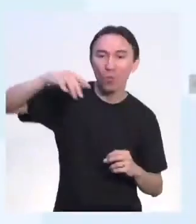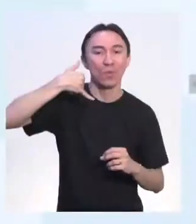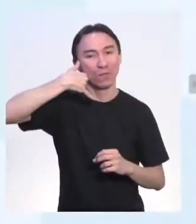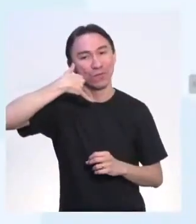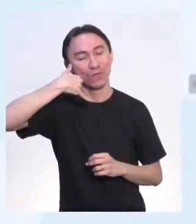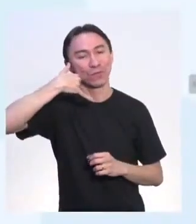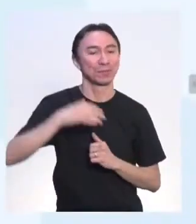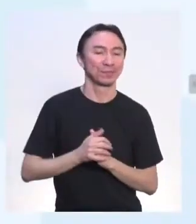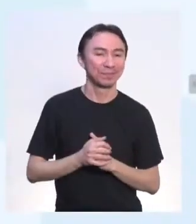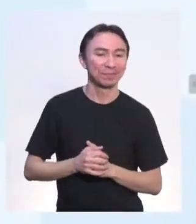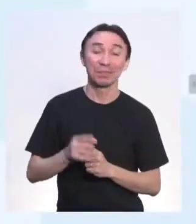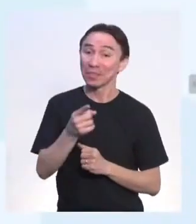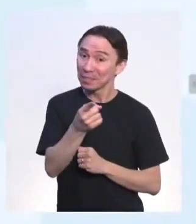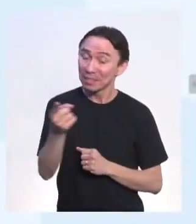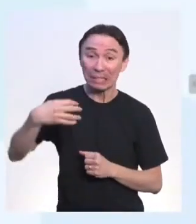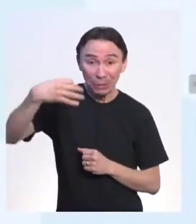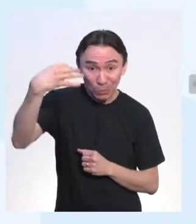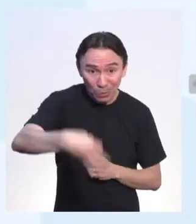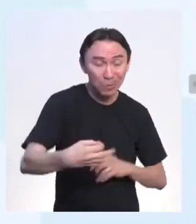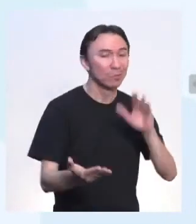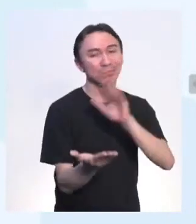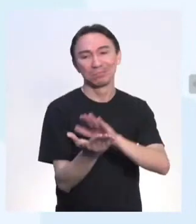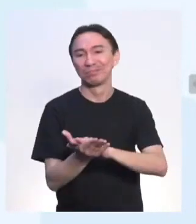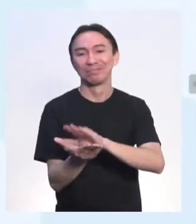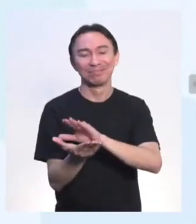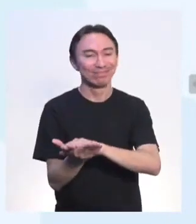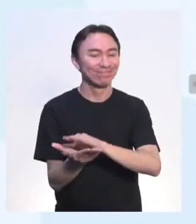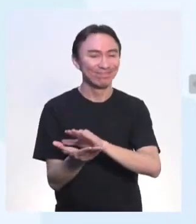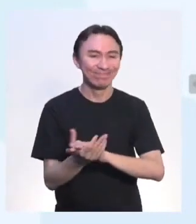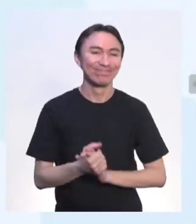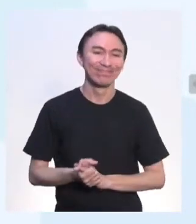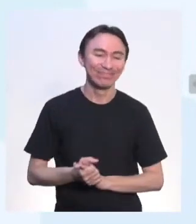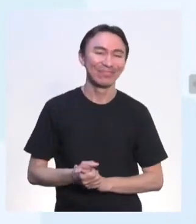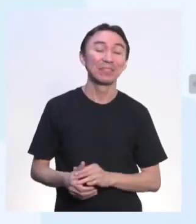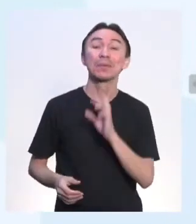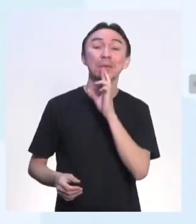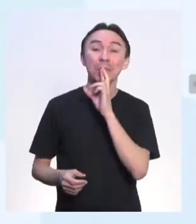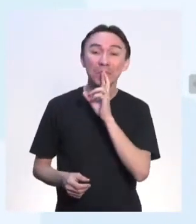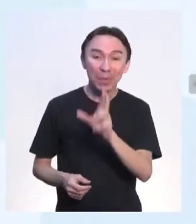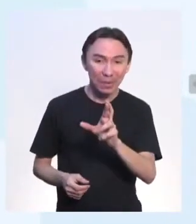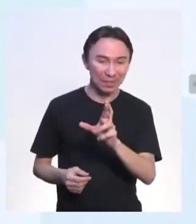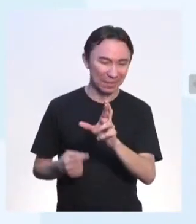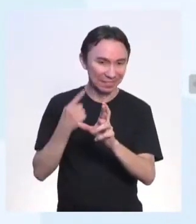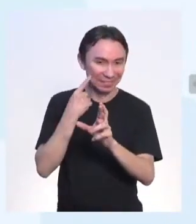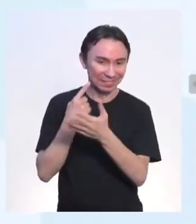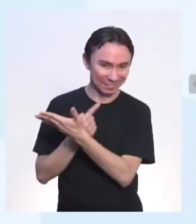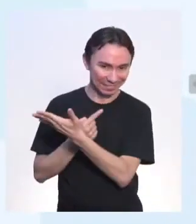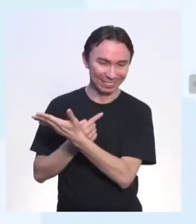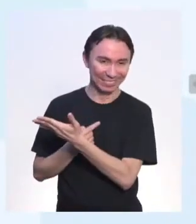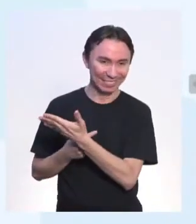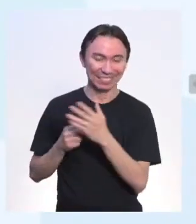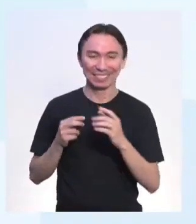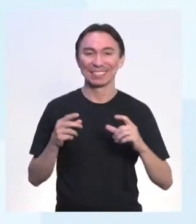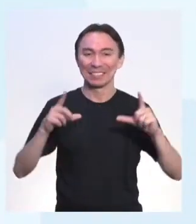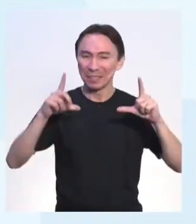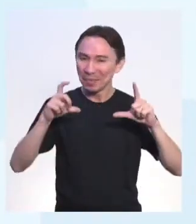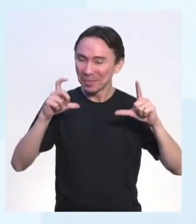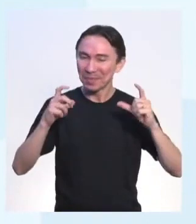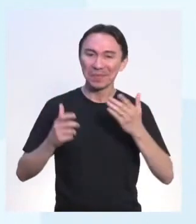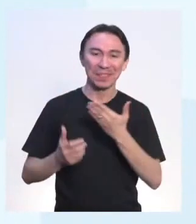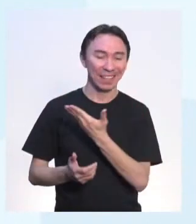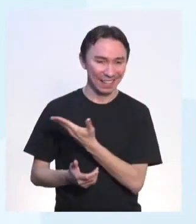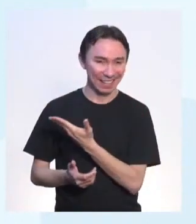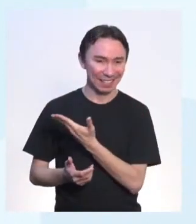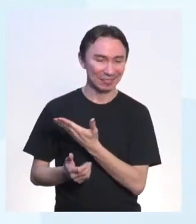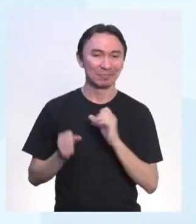telefone. Parabéns para quem acertou. Por favor, coloquem a resolução da atividade 3 para os nossos alunos tirarem um print aí